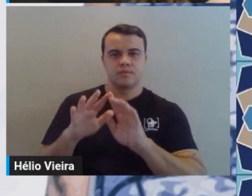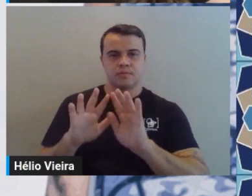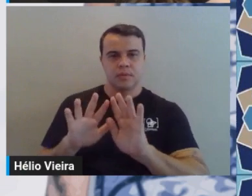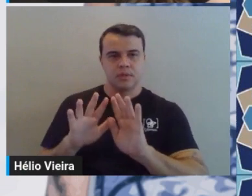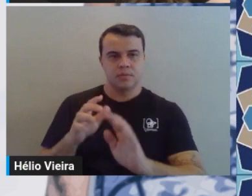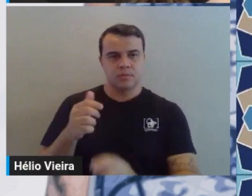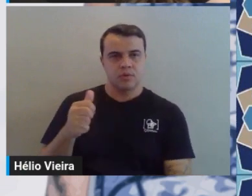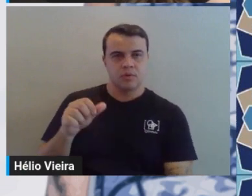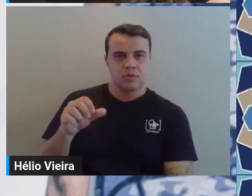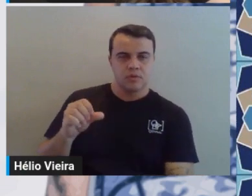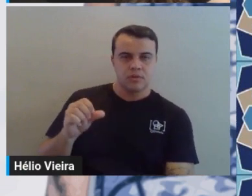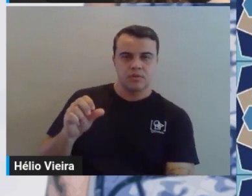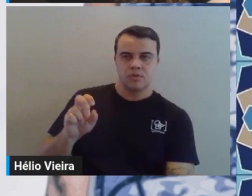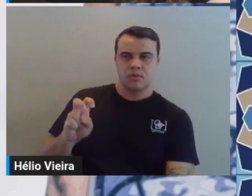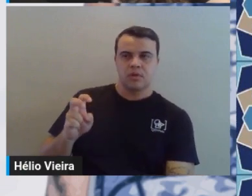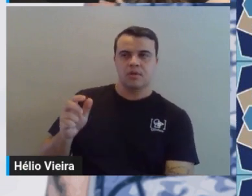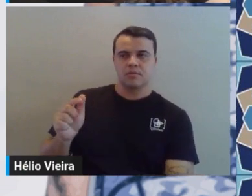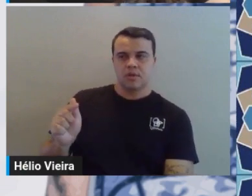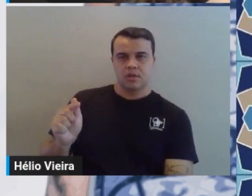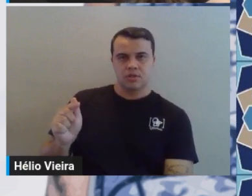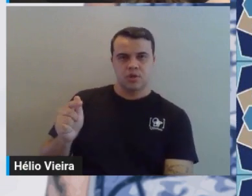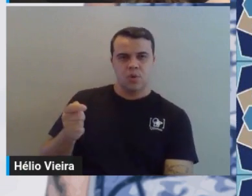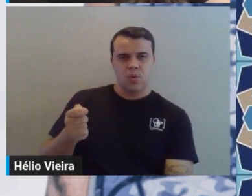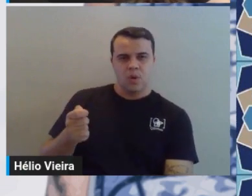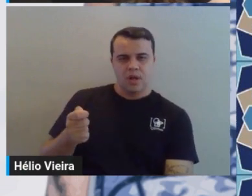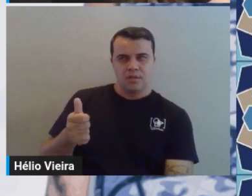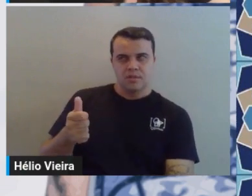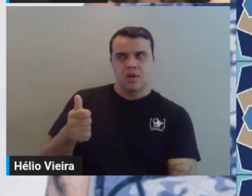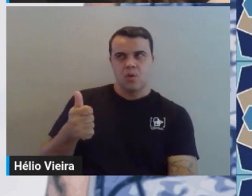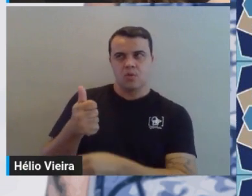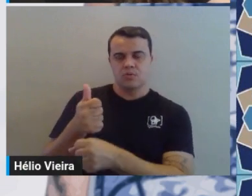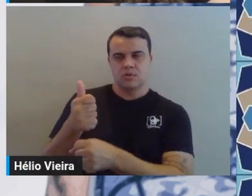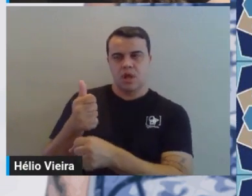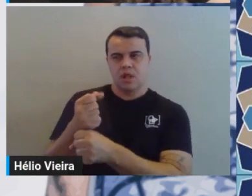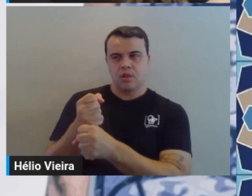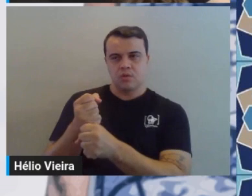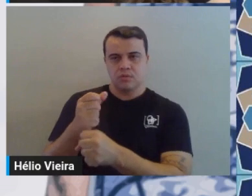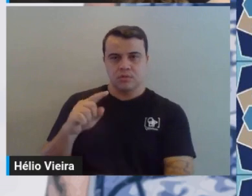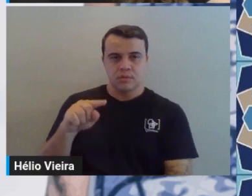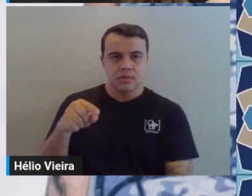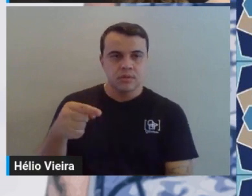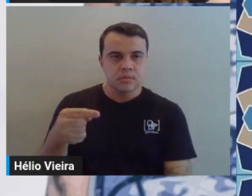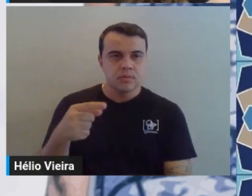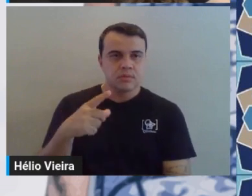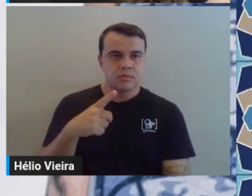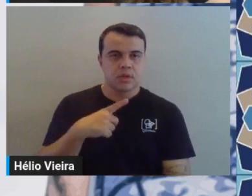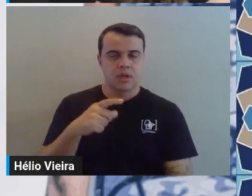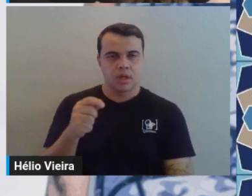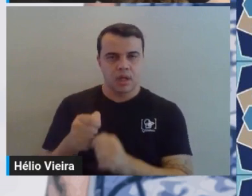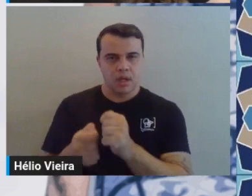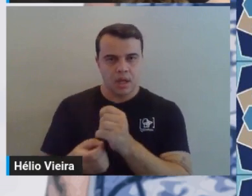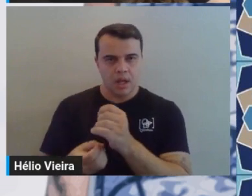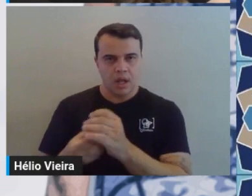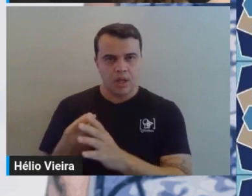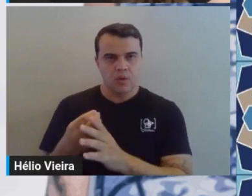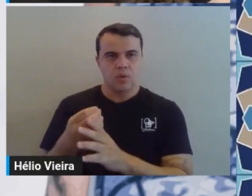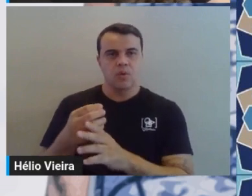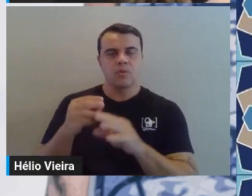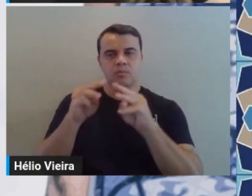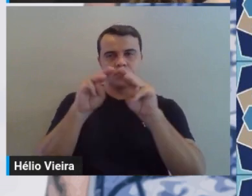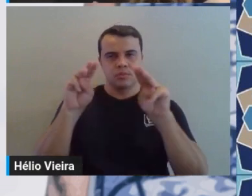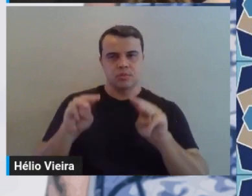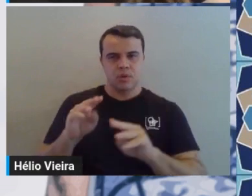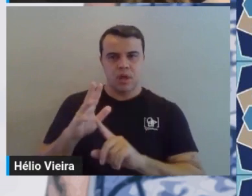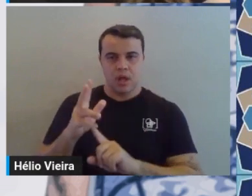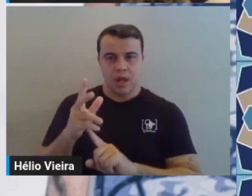em 1957, quase 11 anos, né, depois, que é criado o Museu de Arte da Pampulha.